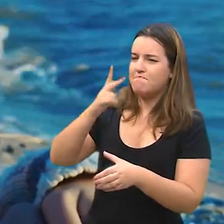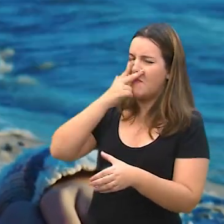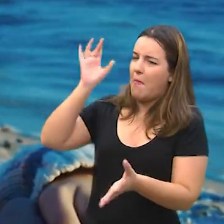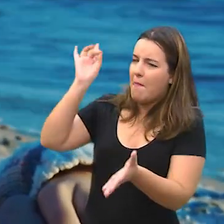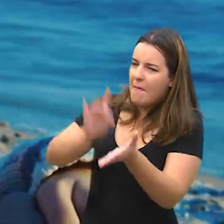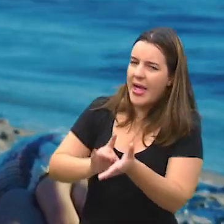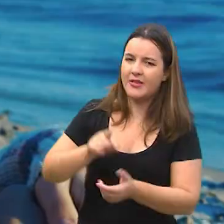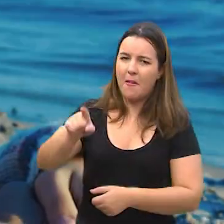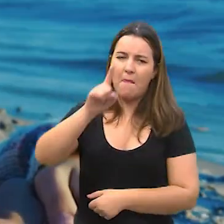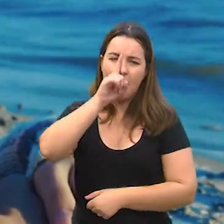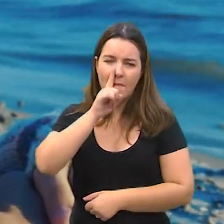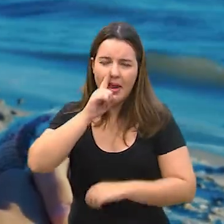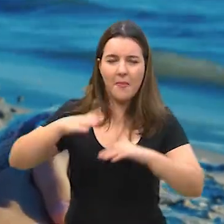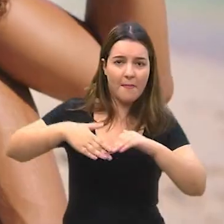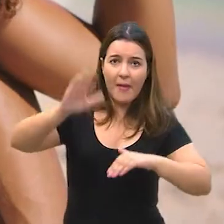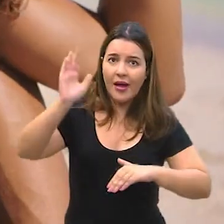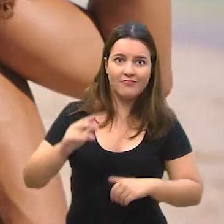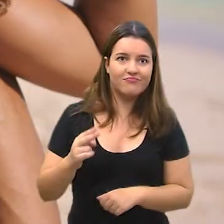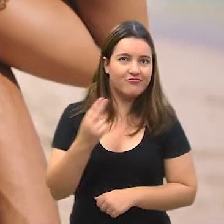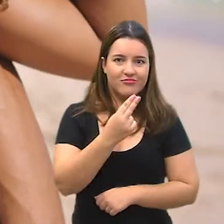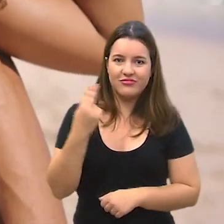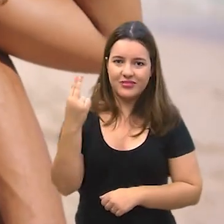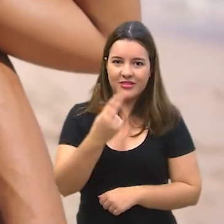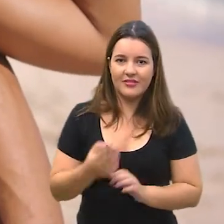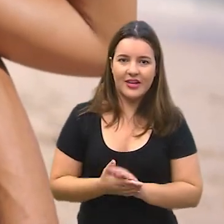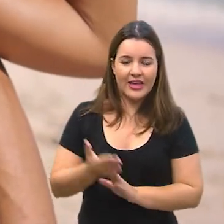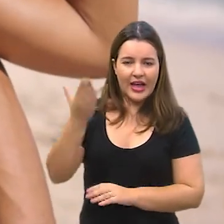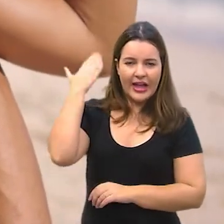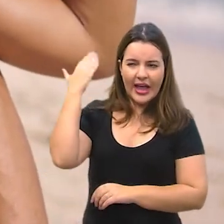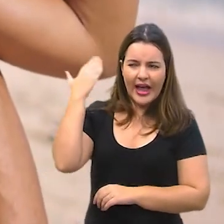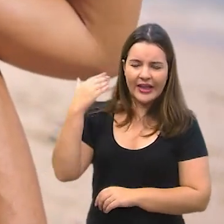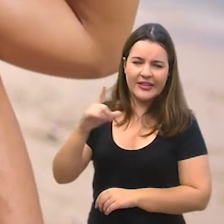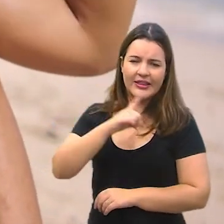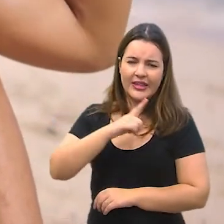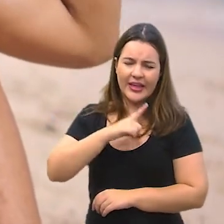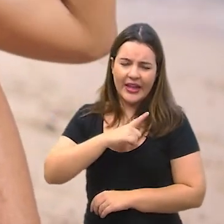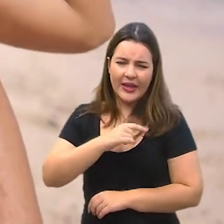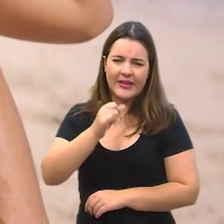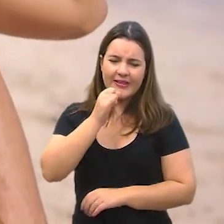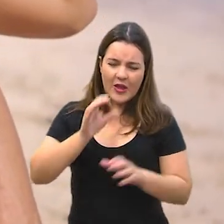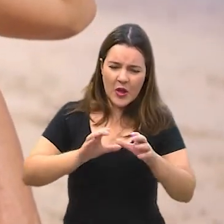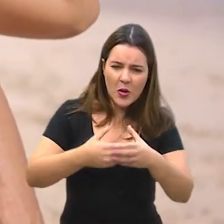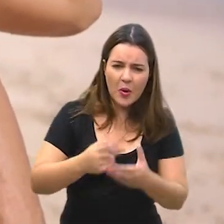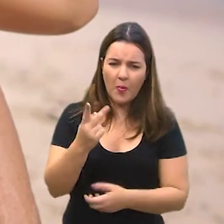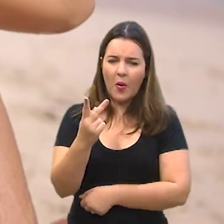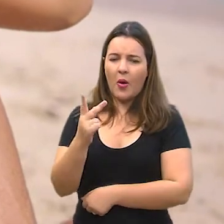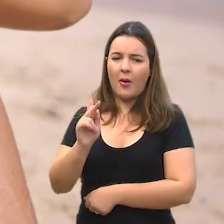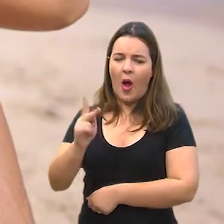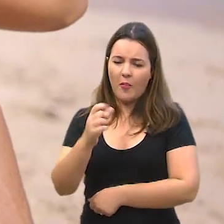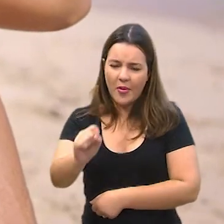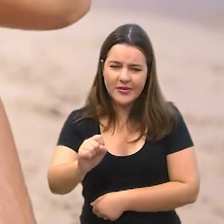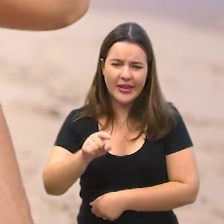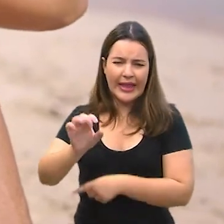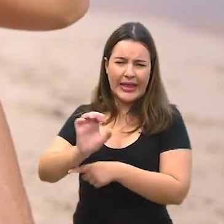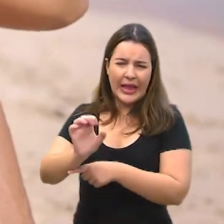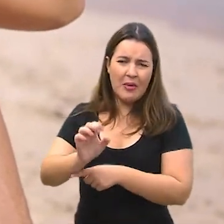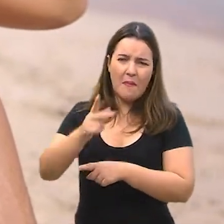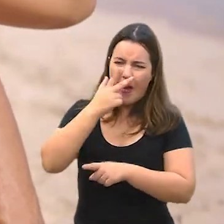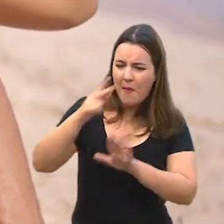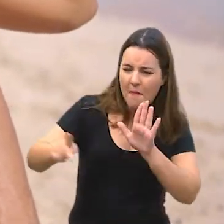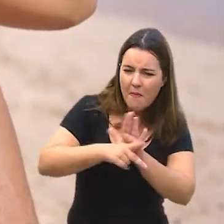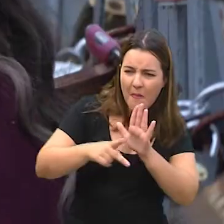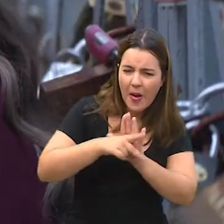está com a carga viral controlada, isso de forma consistente, né, ao longo de meses e anos, essa pessoa não